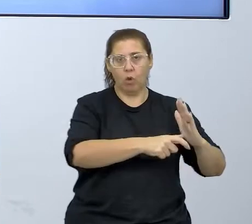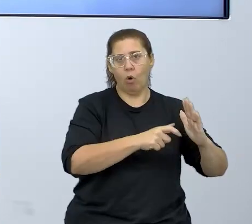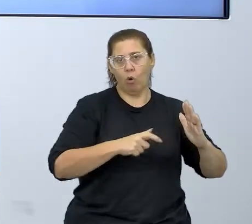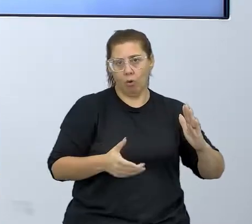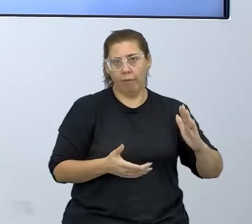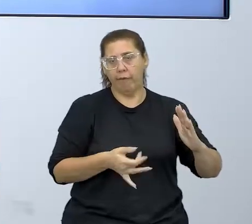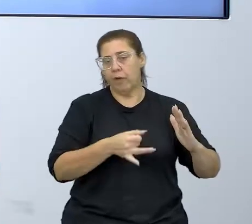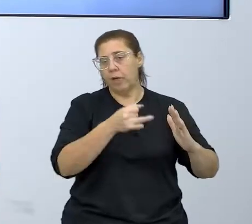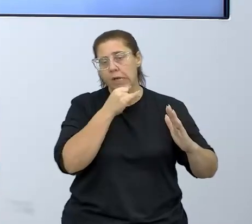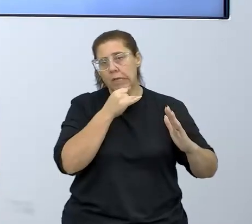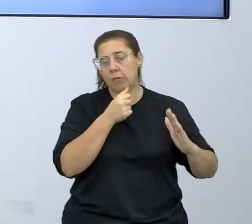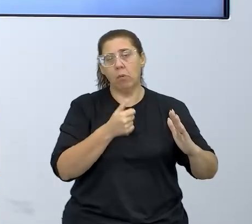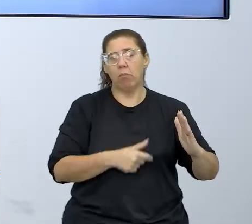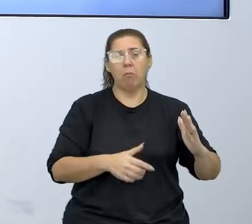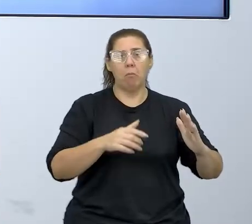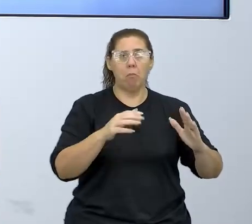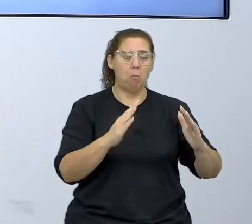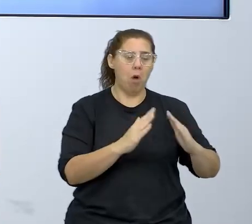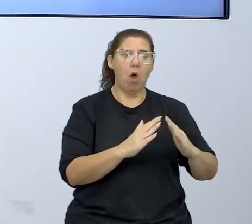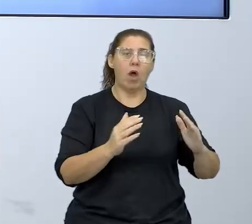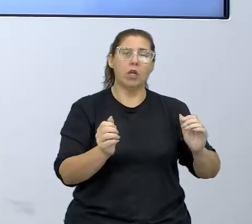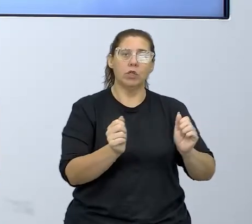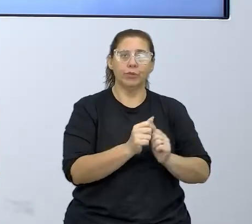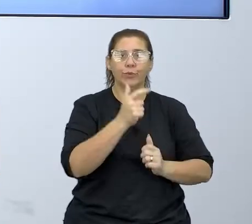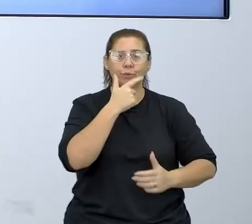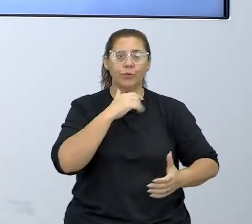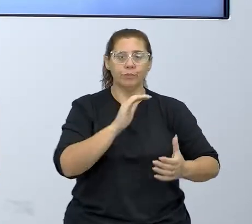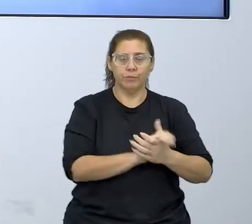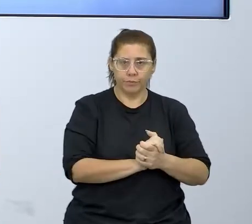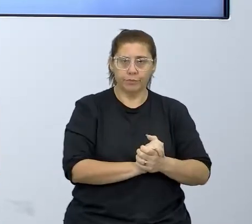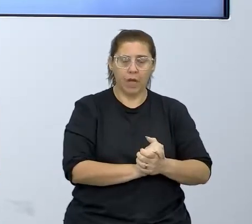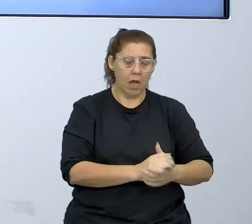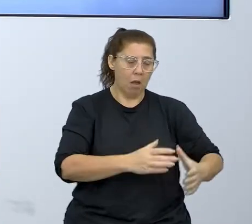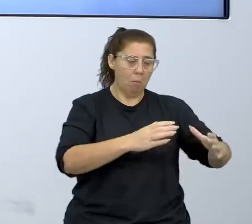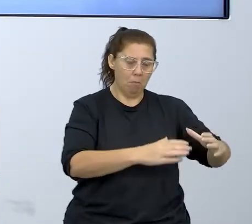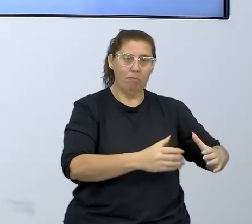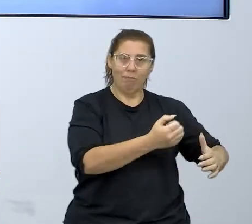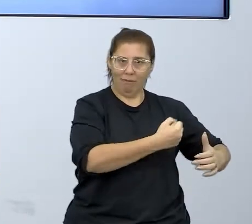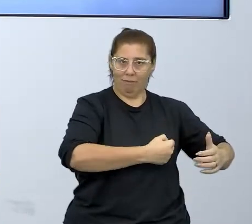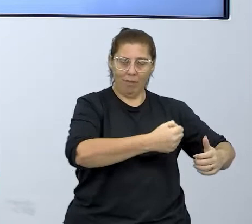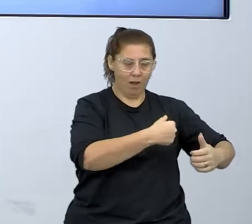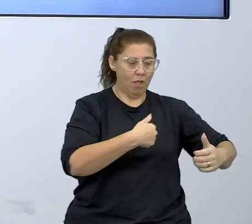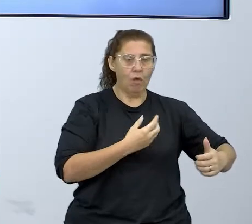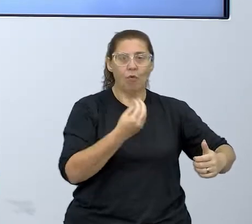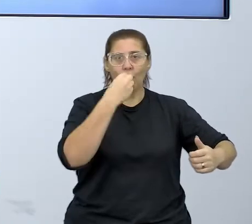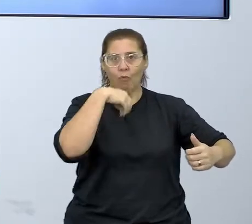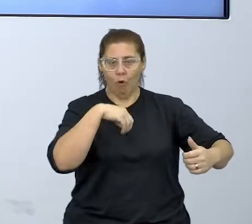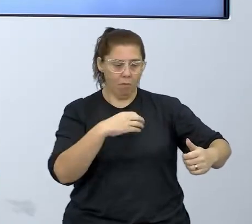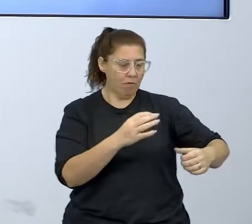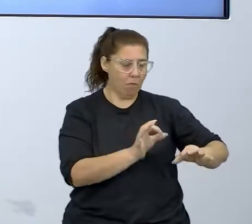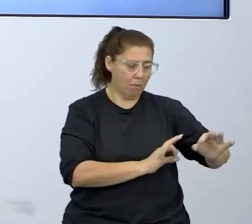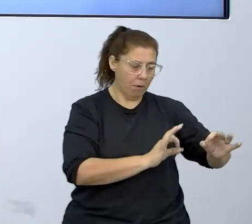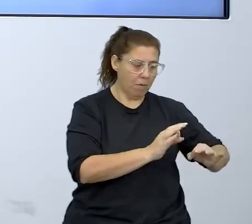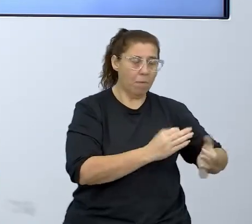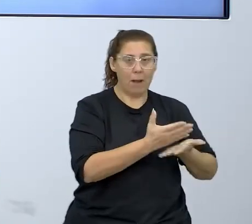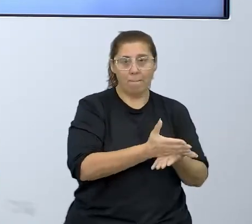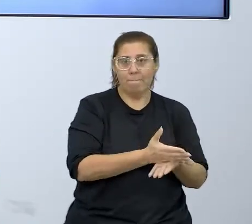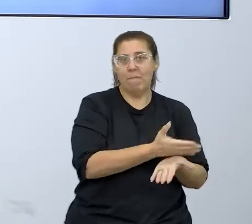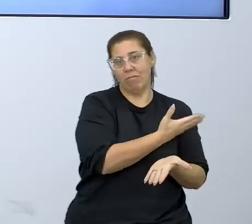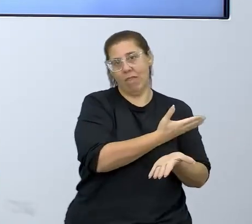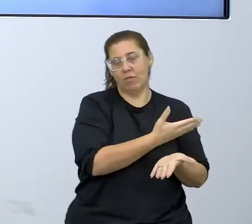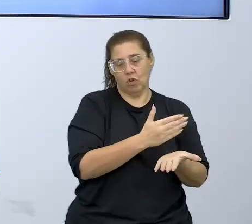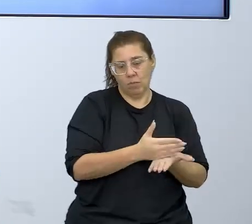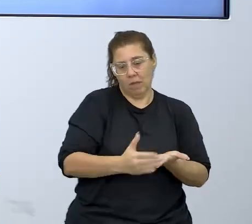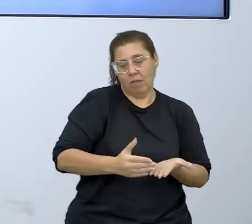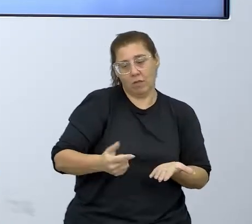com seu namorado, seu marido. Só ele fala assim, meu, tem essa panela. Eu tô com fome. Vou fazer o seguinte, eu vou pegar metade e eu